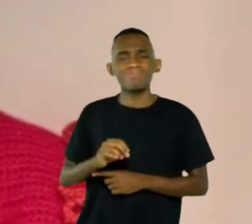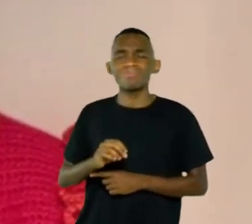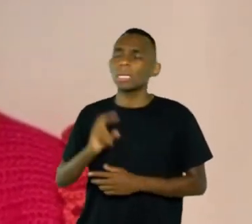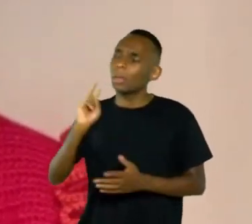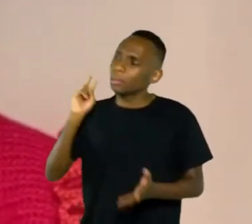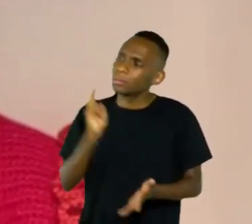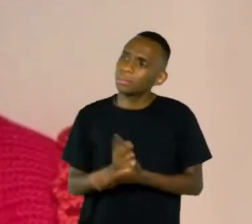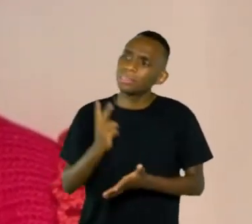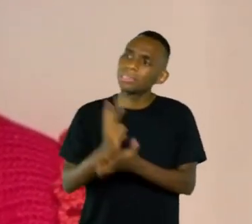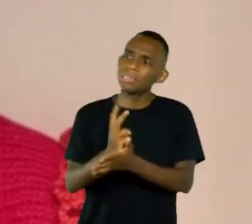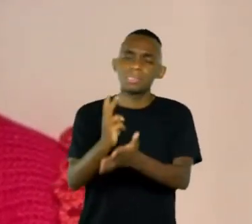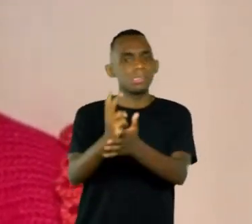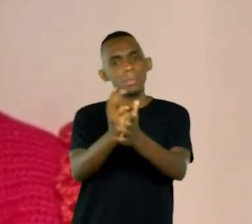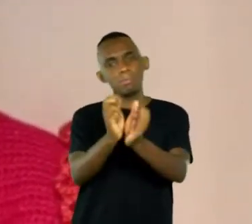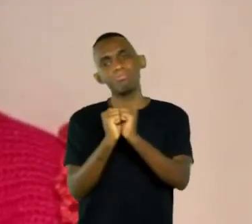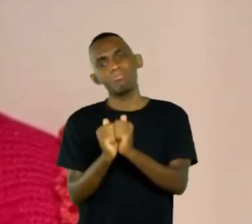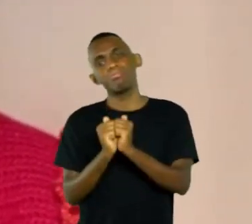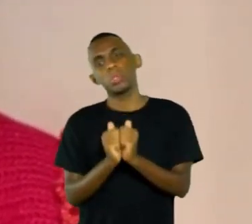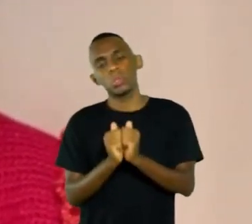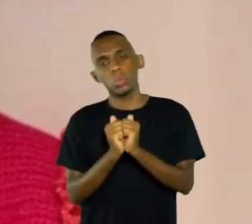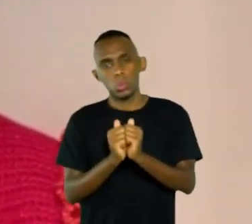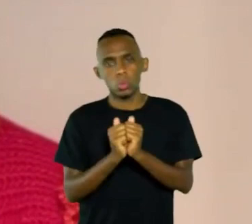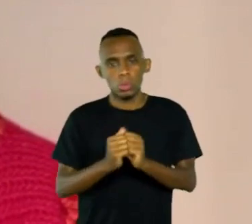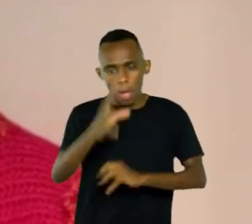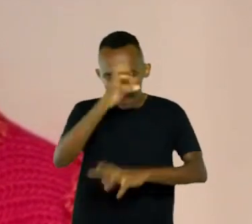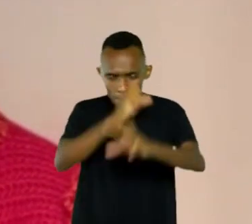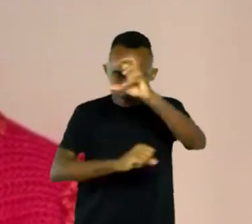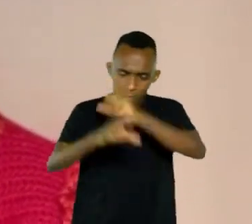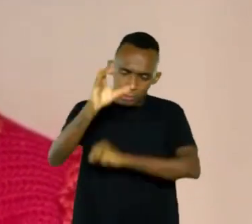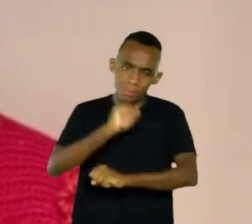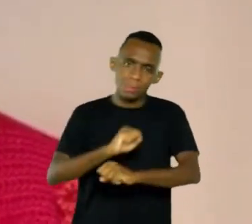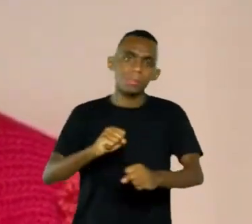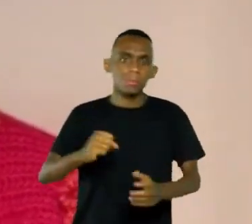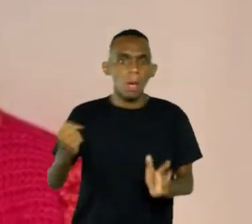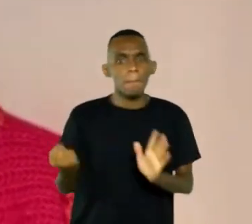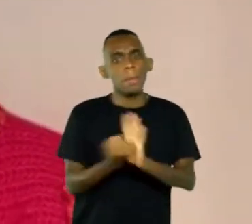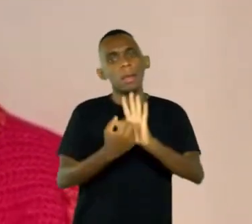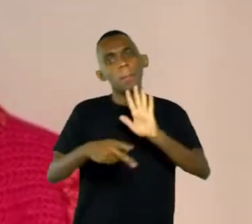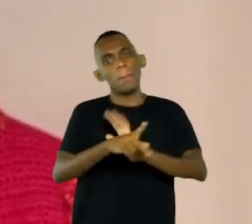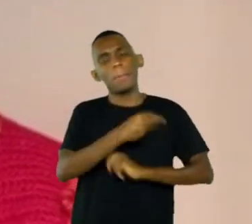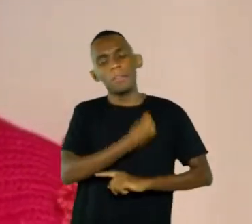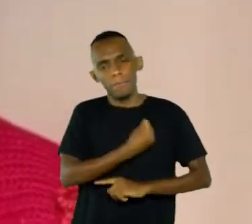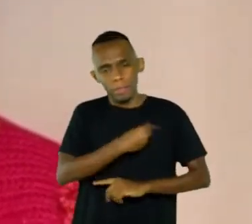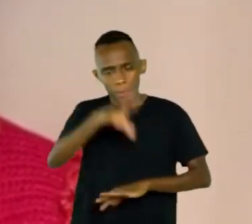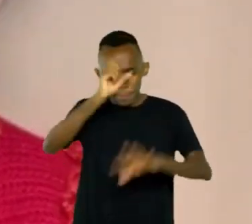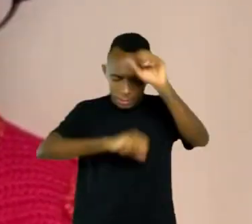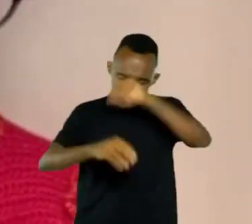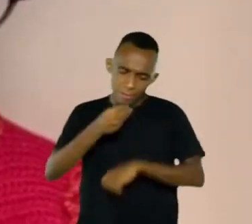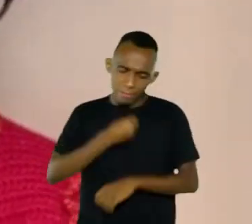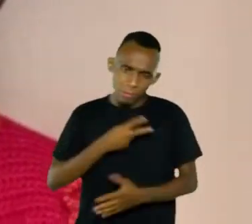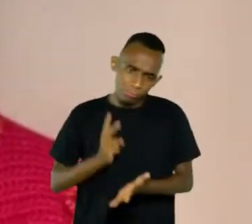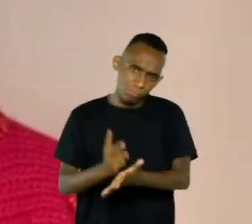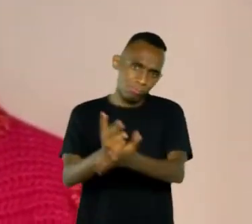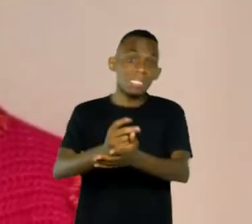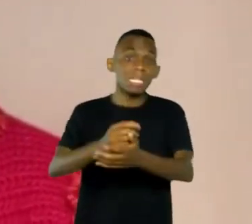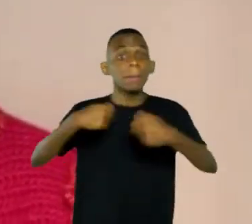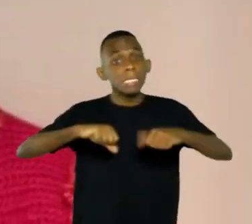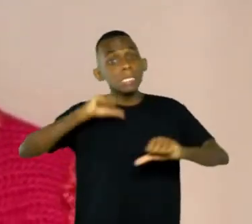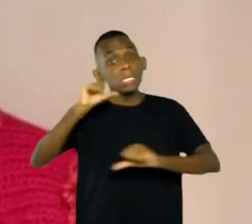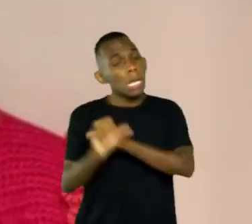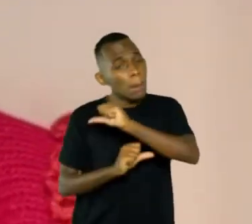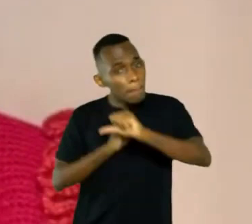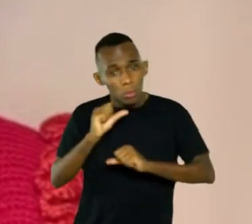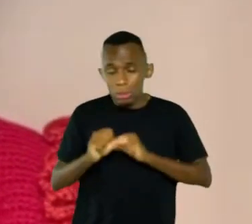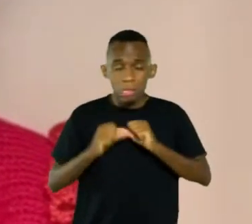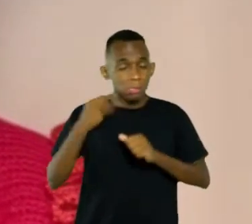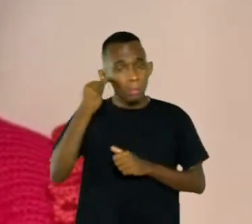Você adquire o luto, né? Você passa a aprender a conviver com ele e você tem que se transformar para lidar com